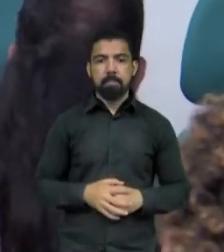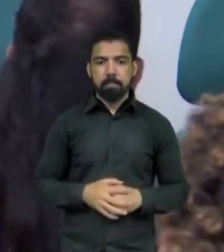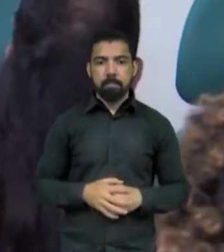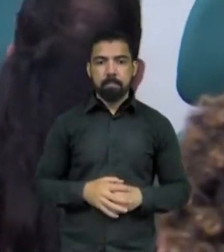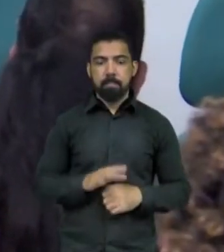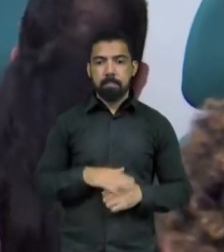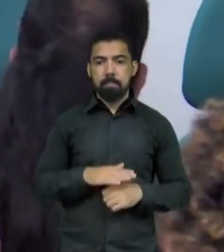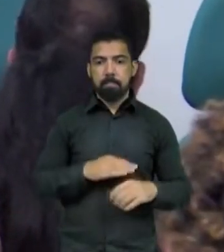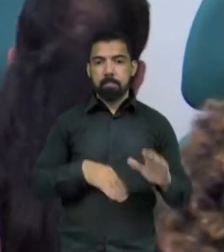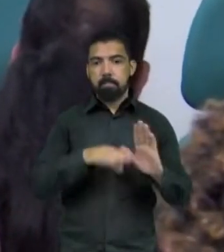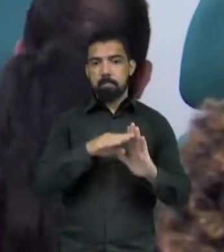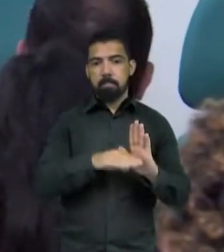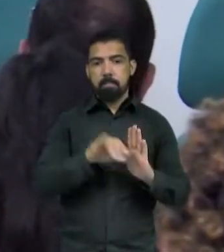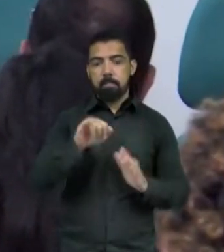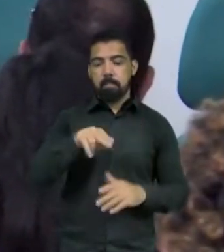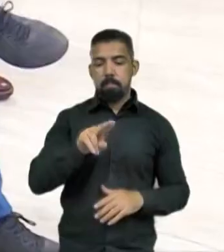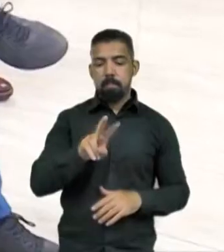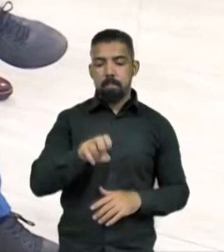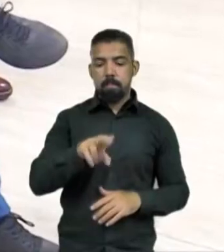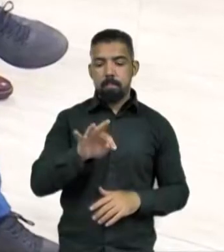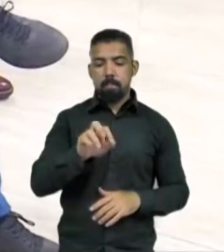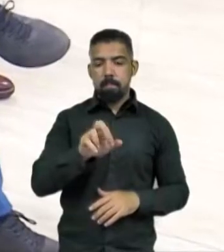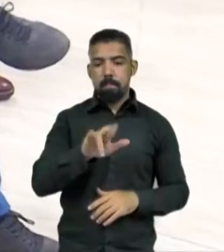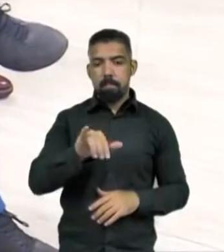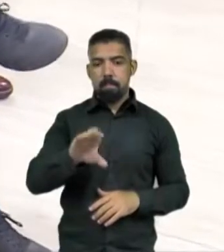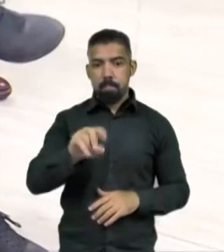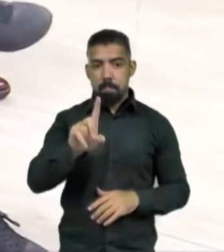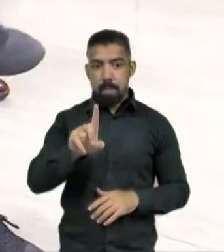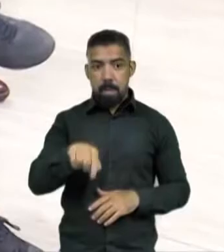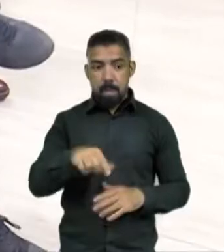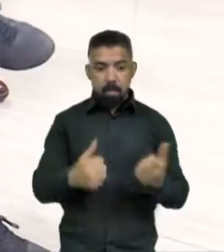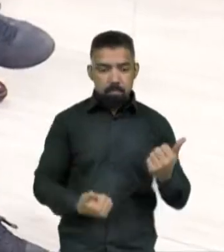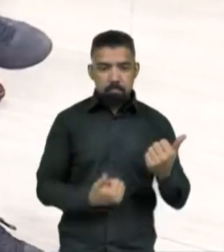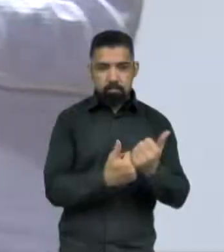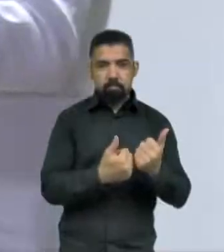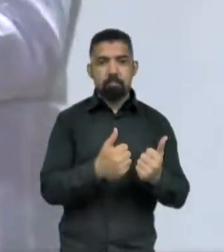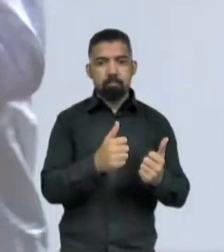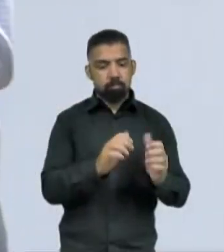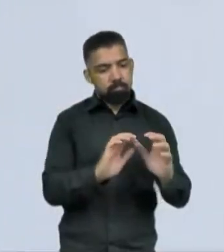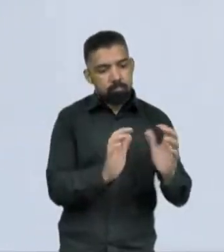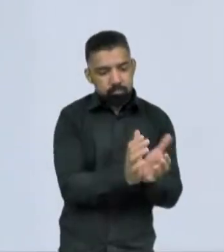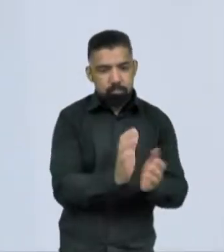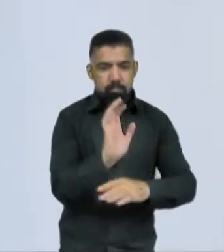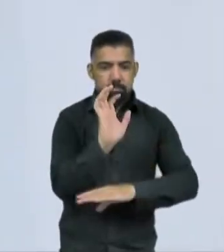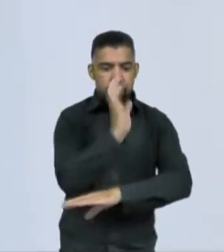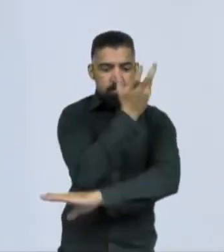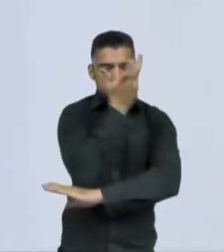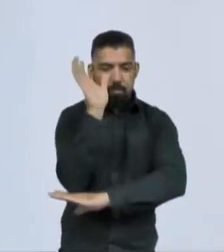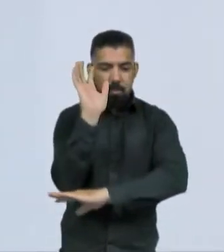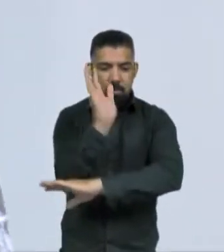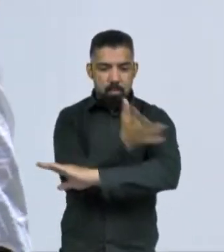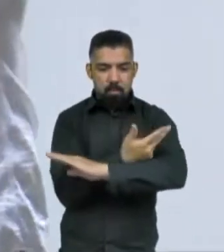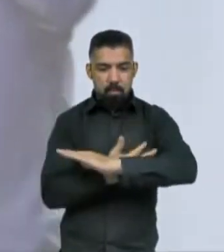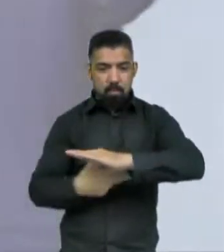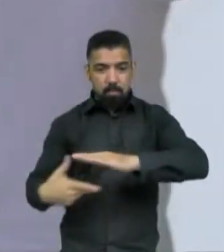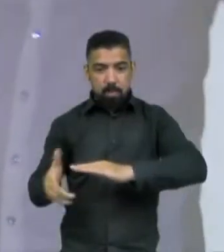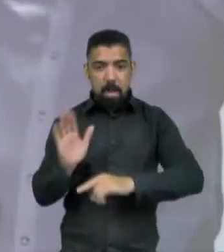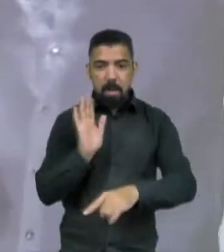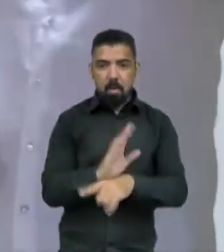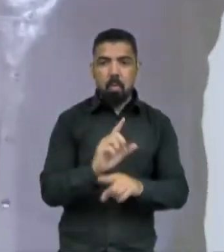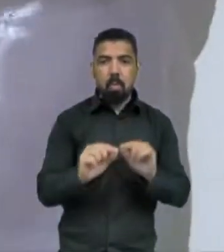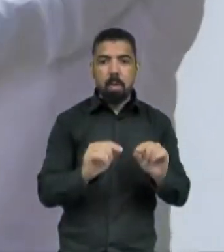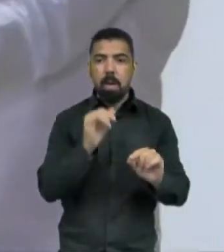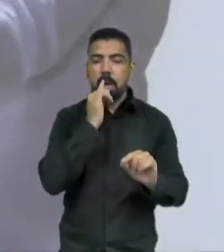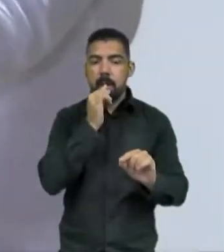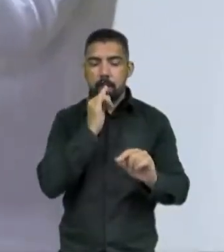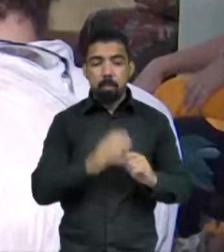inventário é um aliado à defesa das espécies e surgiu como uma ferramenta para reduzir a captura, caça ou maus